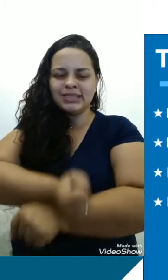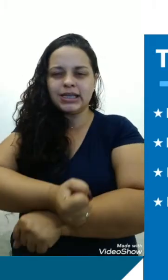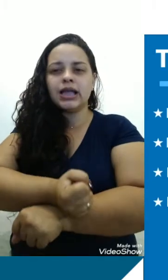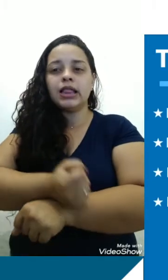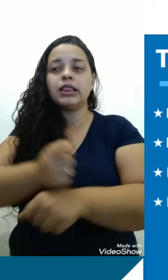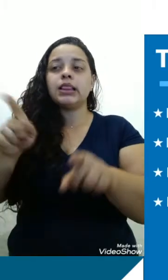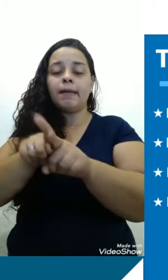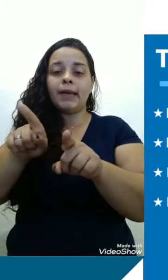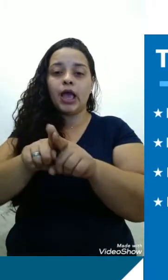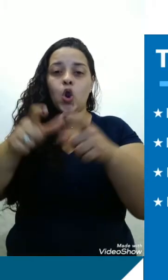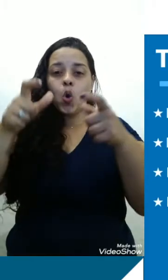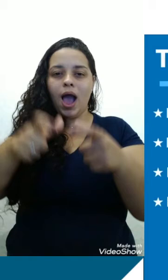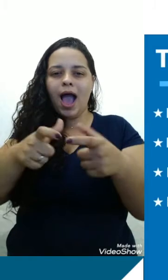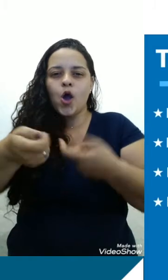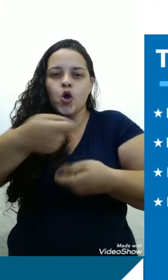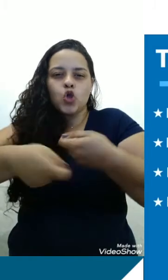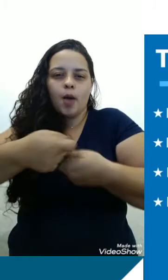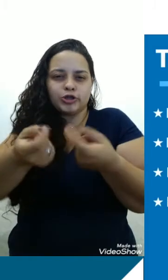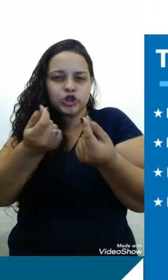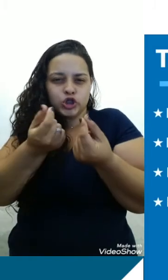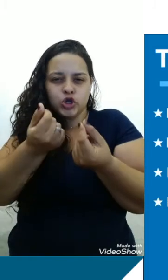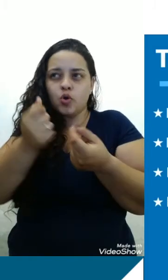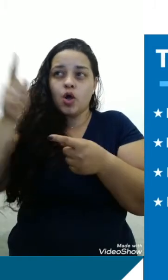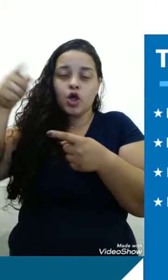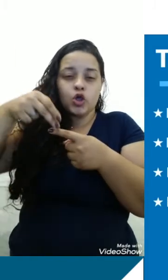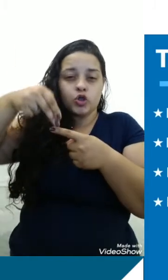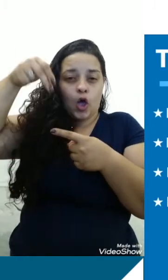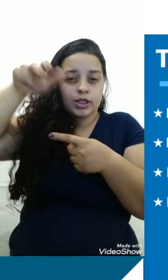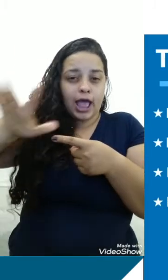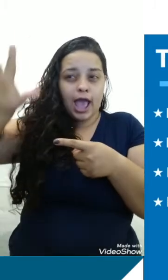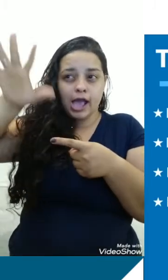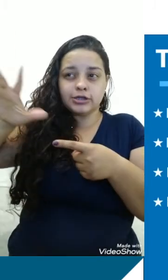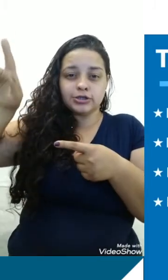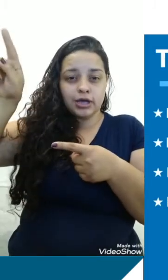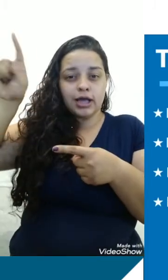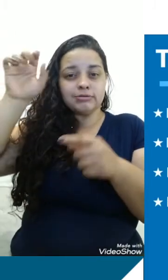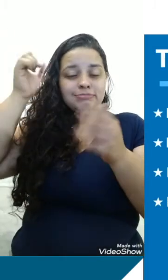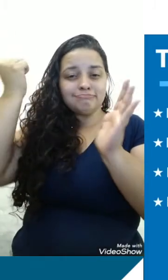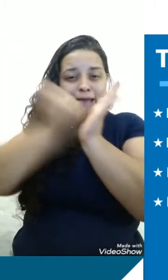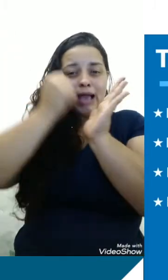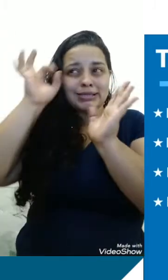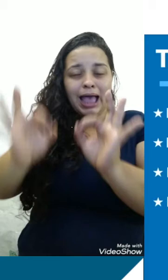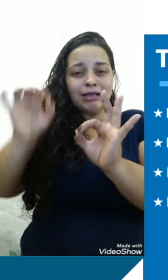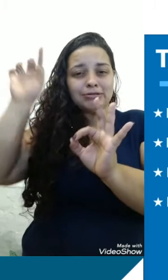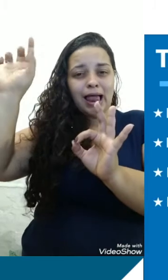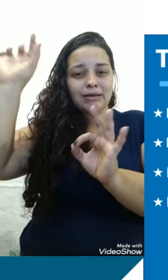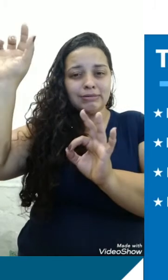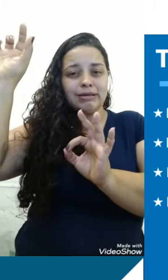um deslocamento do eixo econômico, saindo do Nordeste e vindo para a região Sudeste,